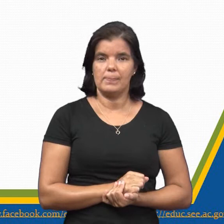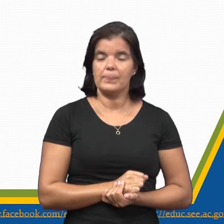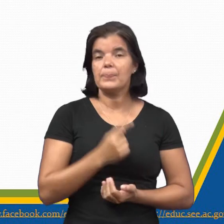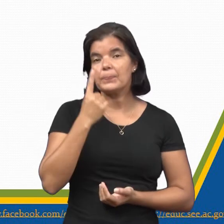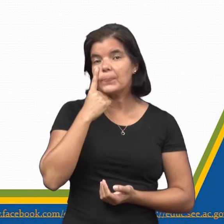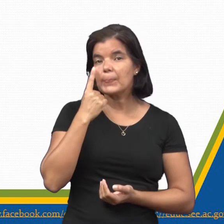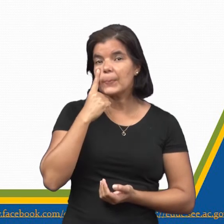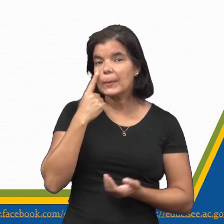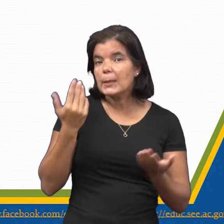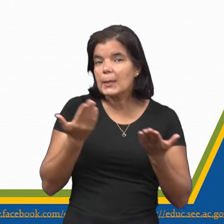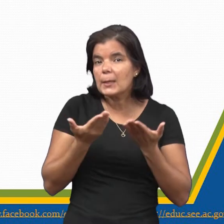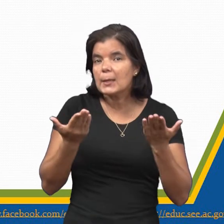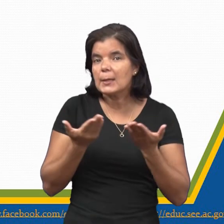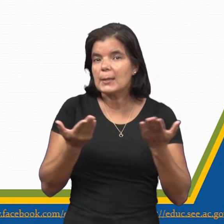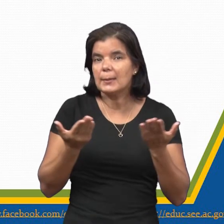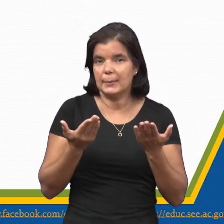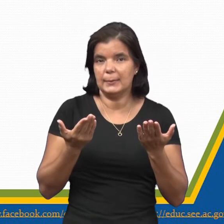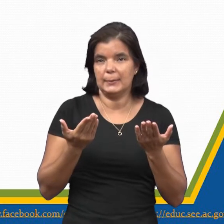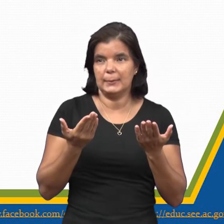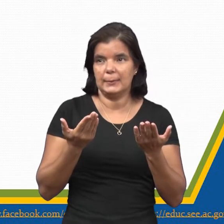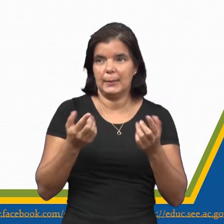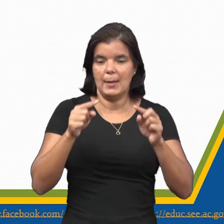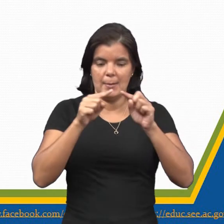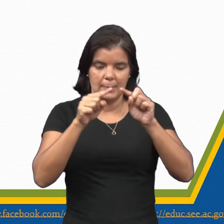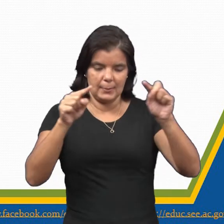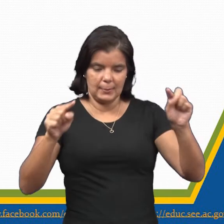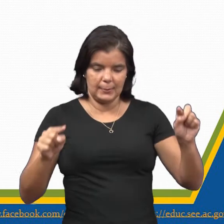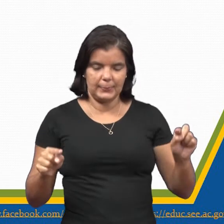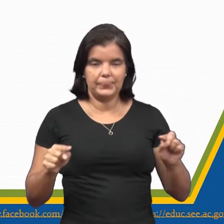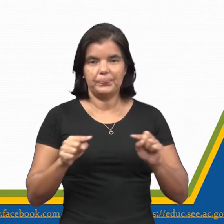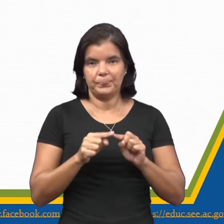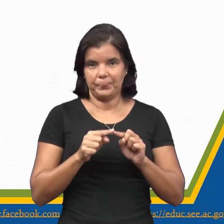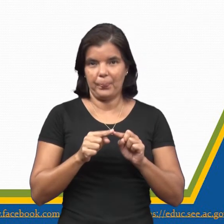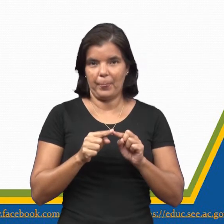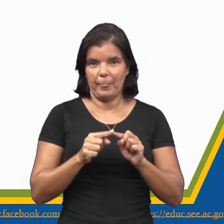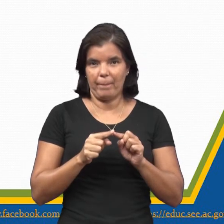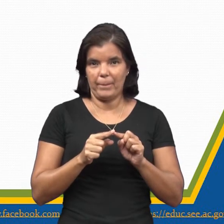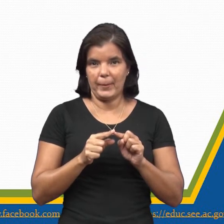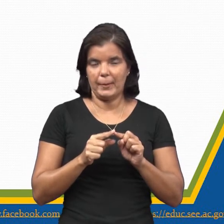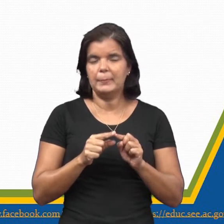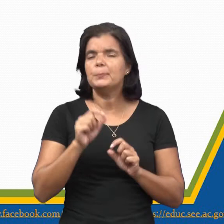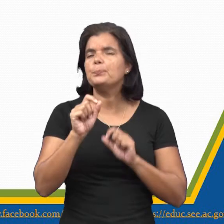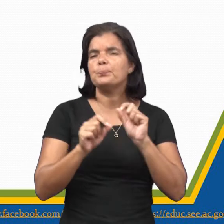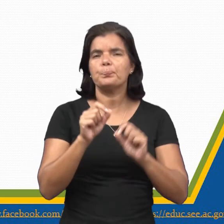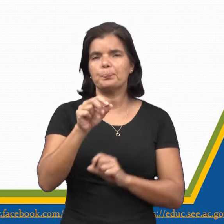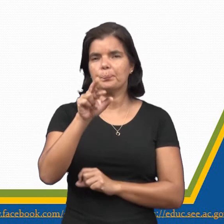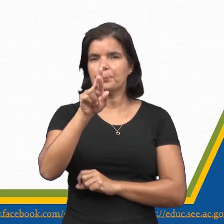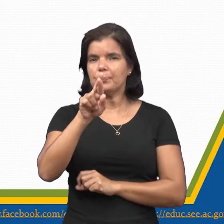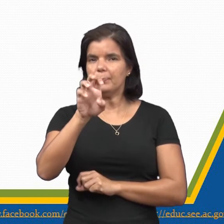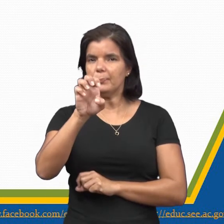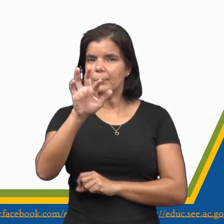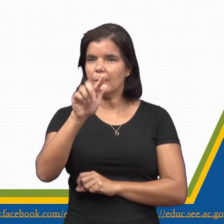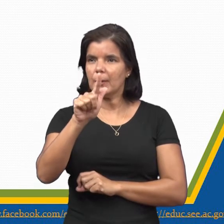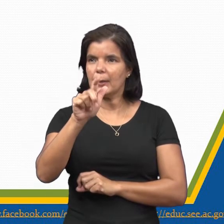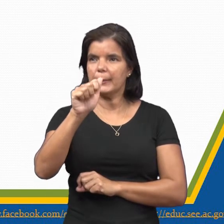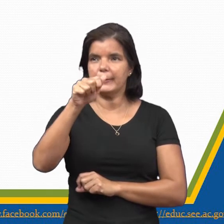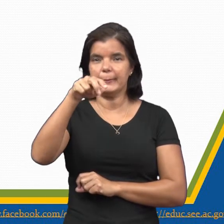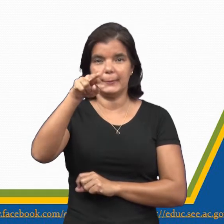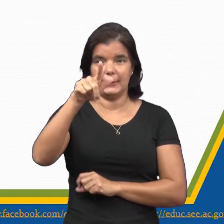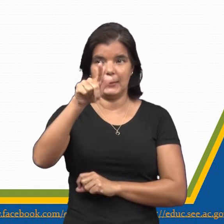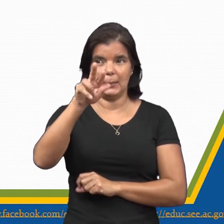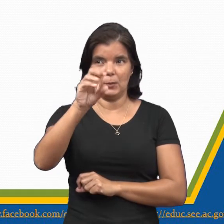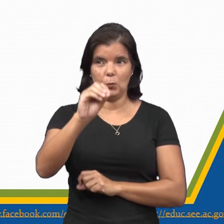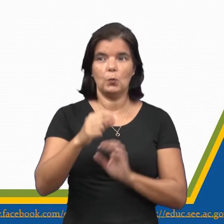Vamos agora para a área do retângulo, né? O que seria um retângulo, né? É um quadrilátero, evidentemente,